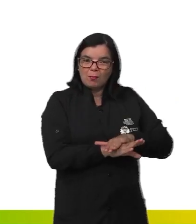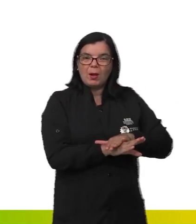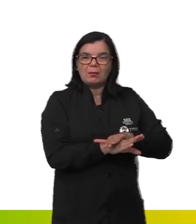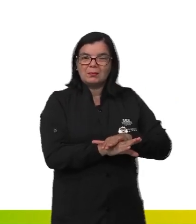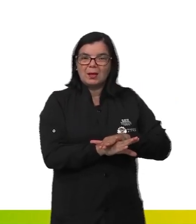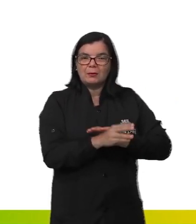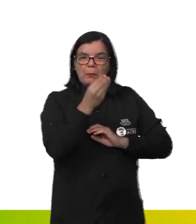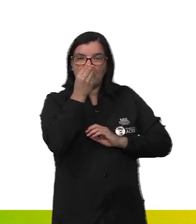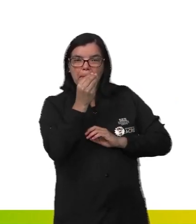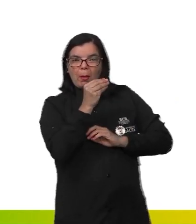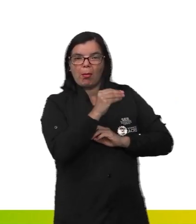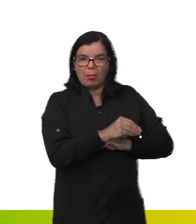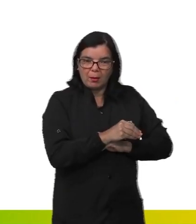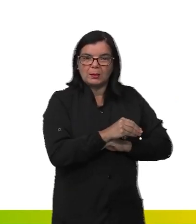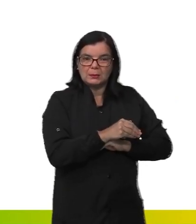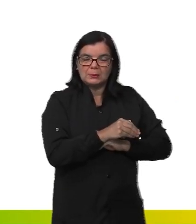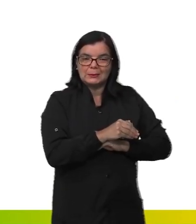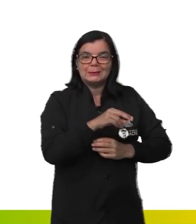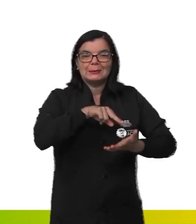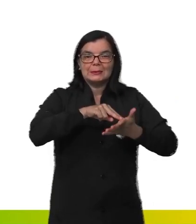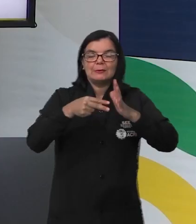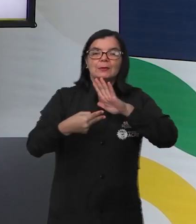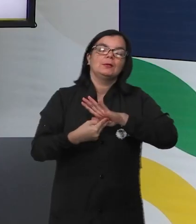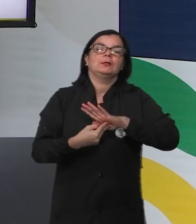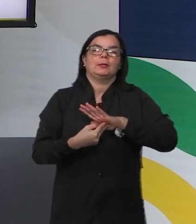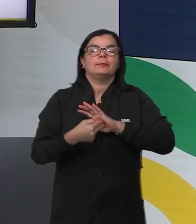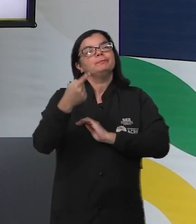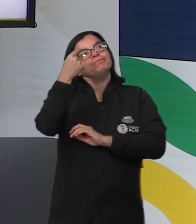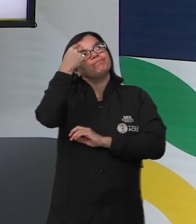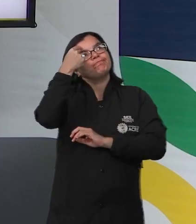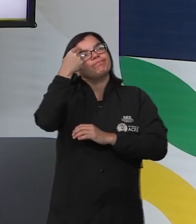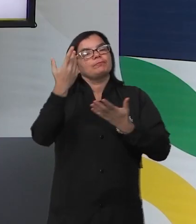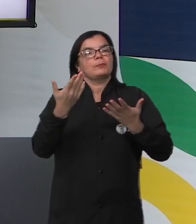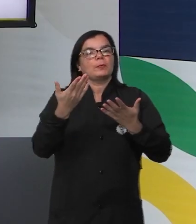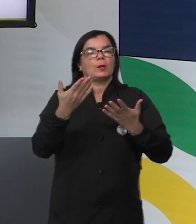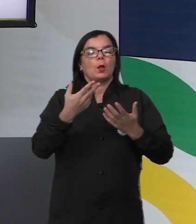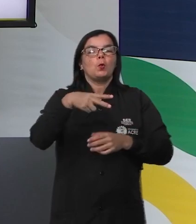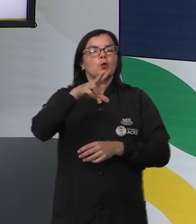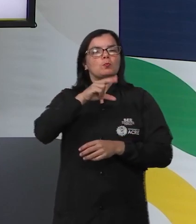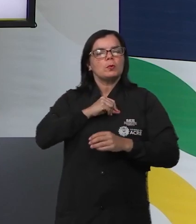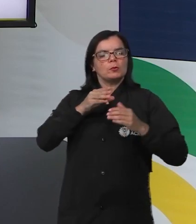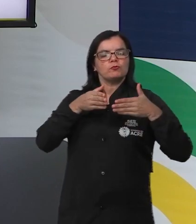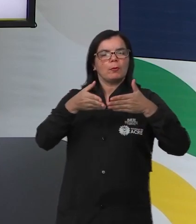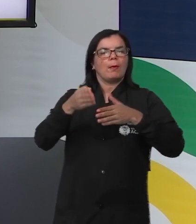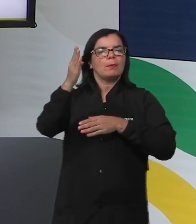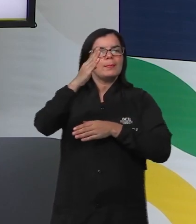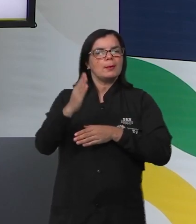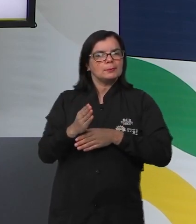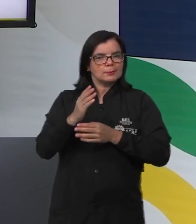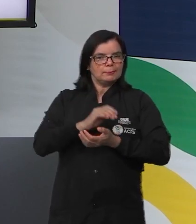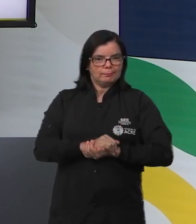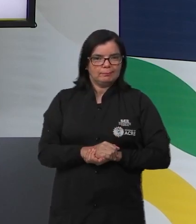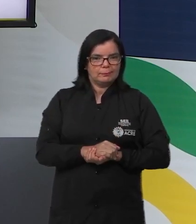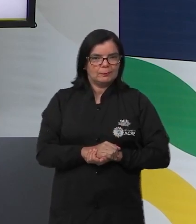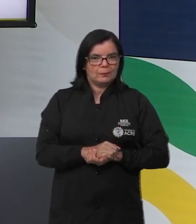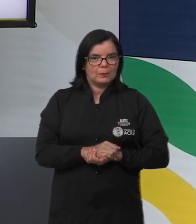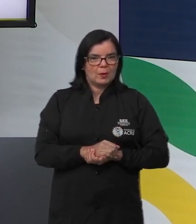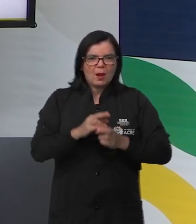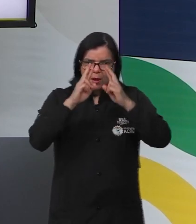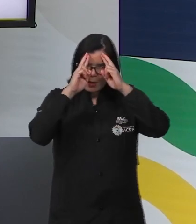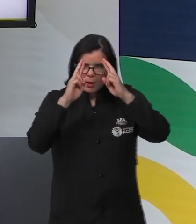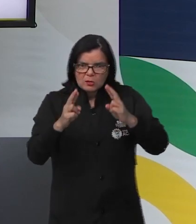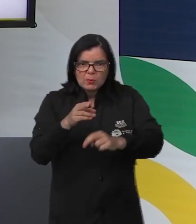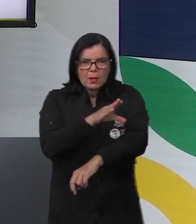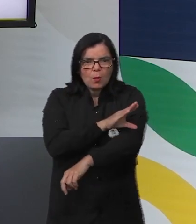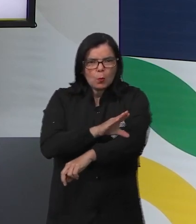isso, professor? A matriz regional fosse represada? Vamos pensar, quando os portugueses chegaram no Brasil, eles respeitaram